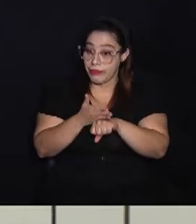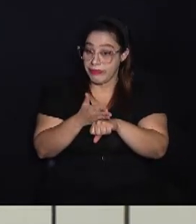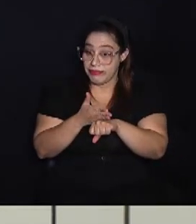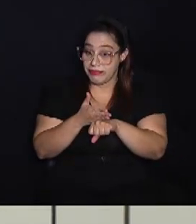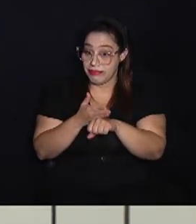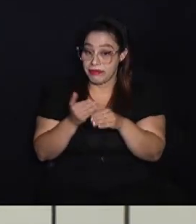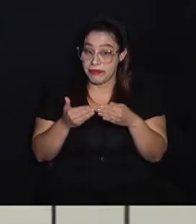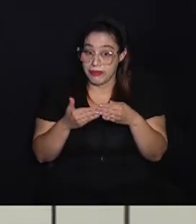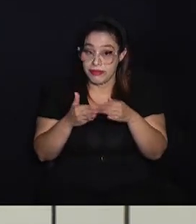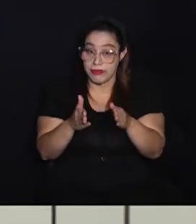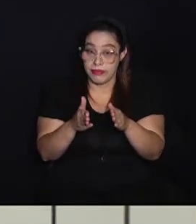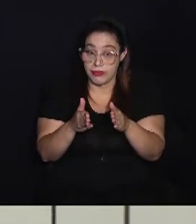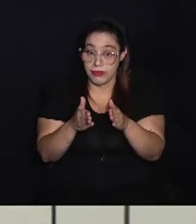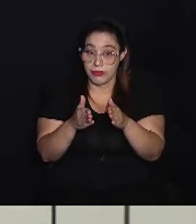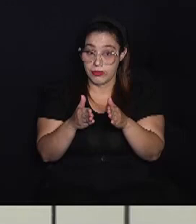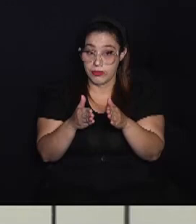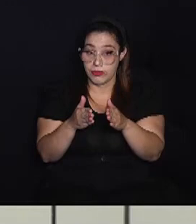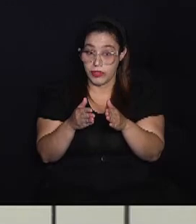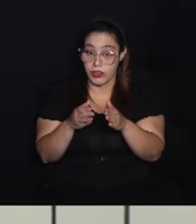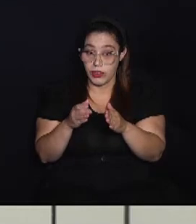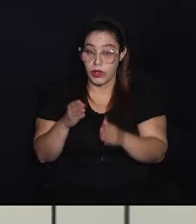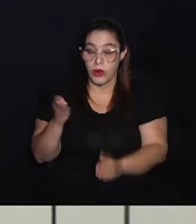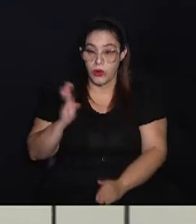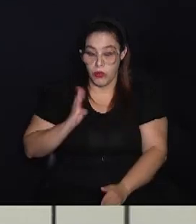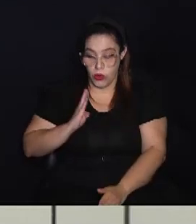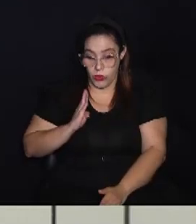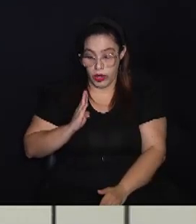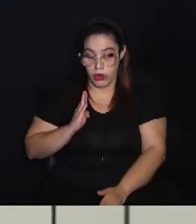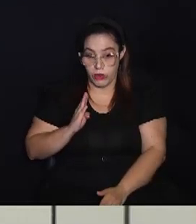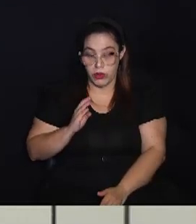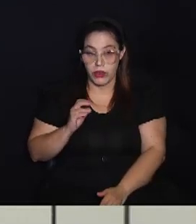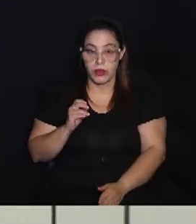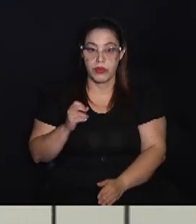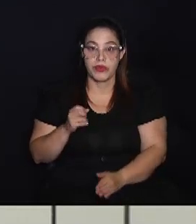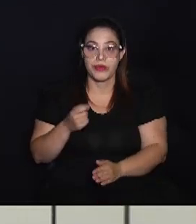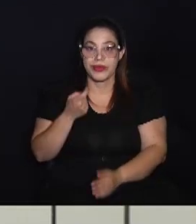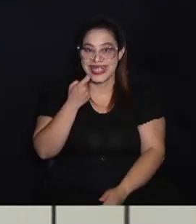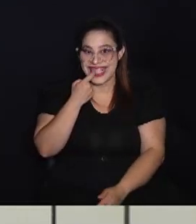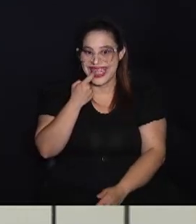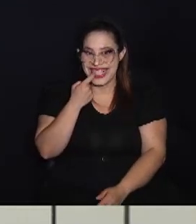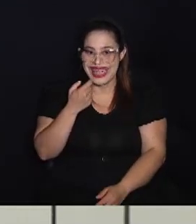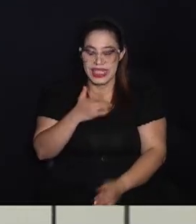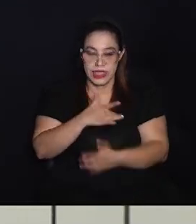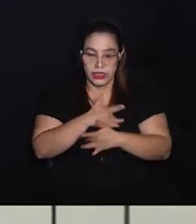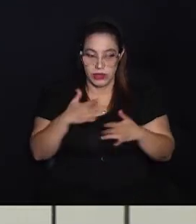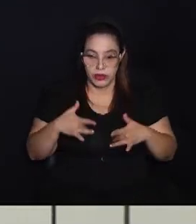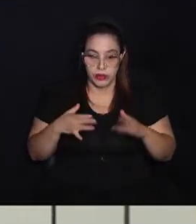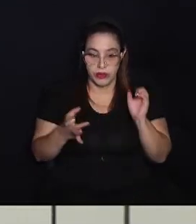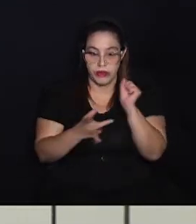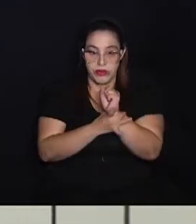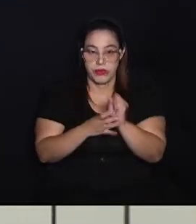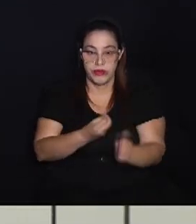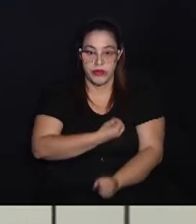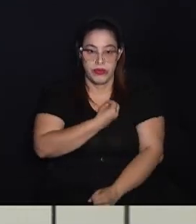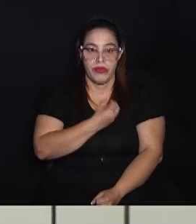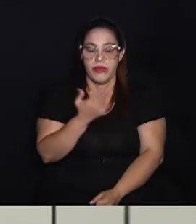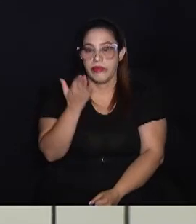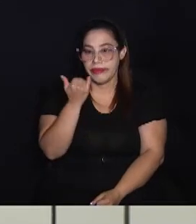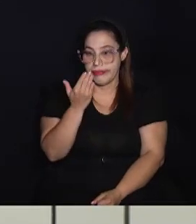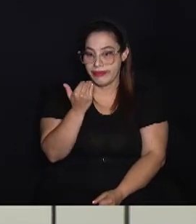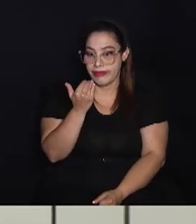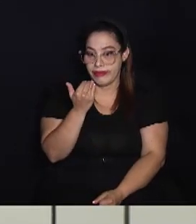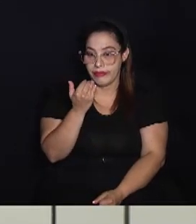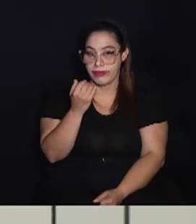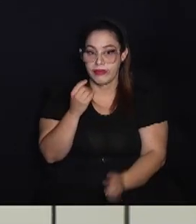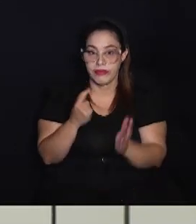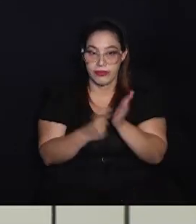companhia oferece como benefícios bolsa de estágio, plano de saúde odontológico, seguro de vida, vale refeição,